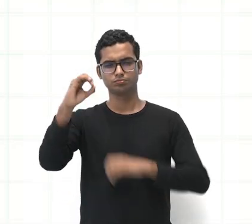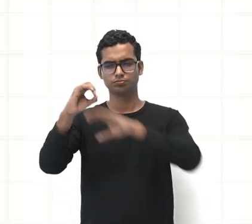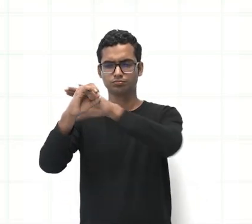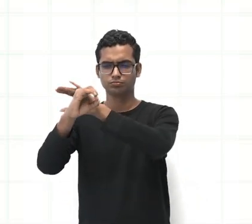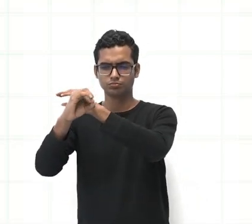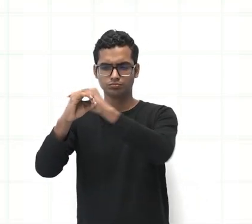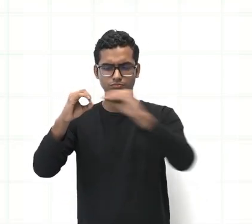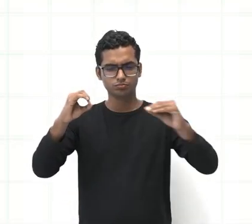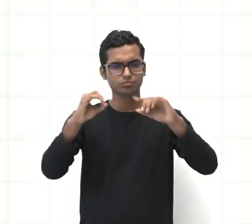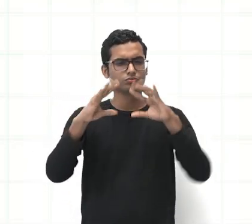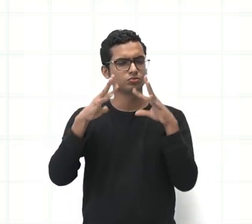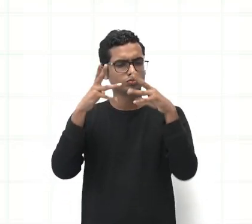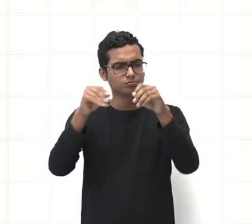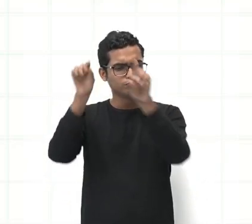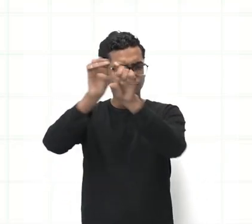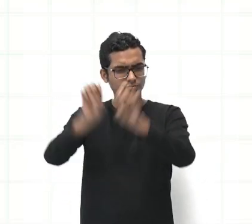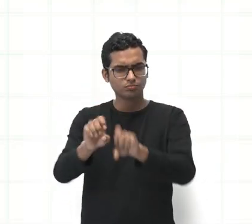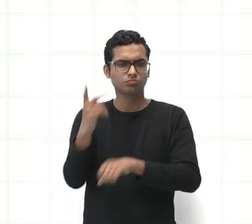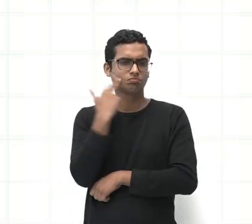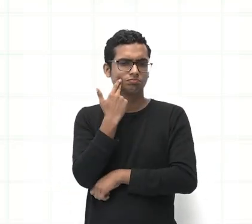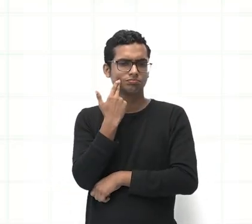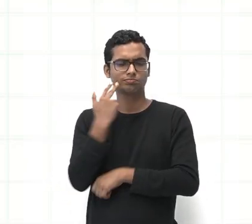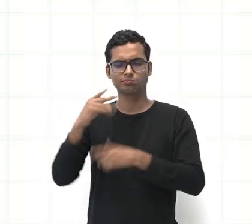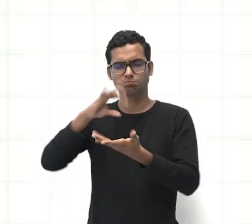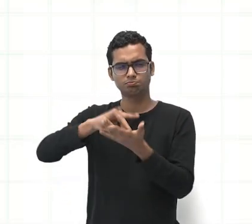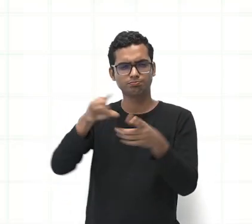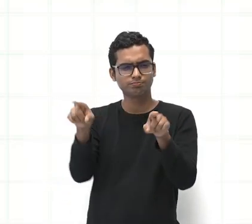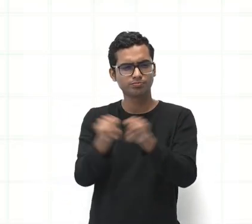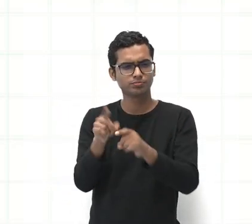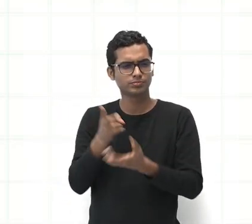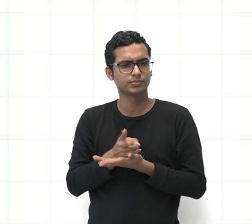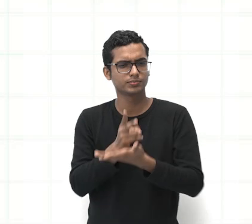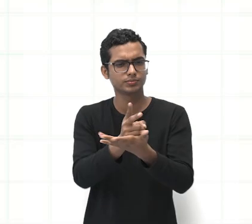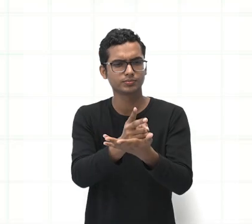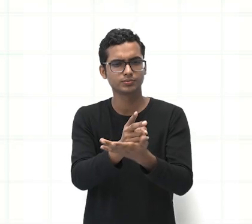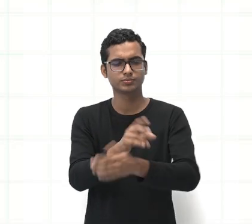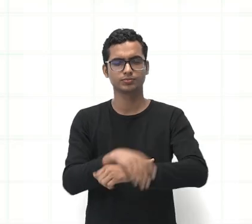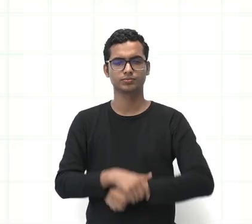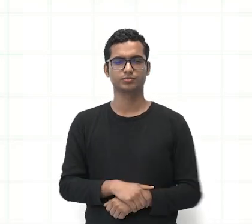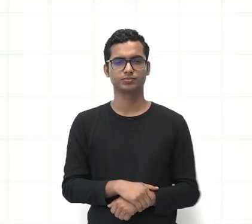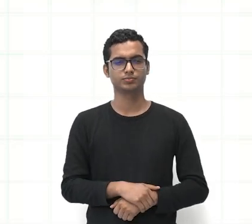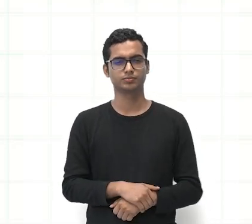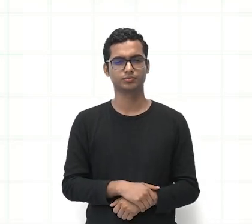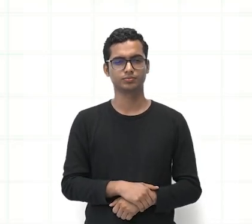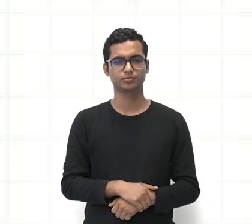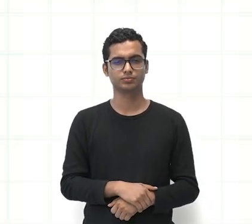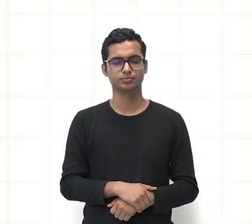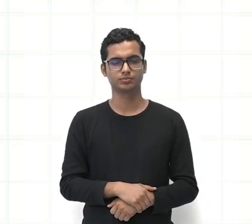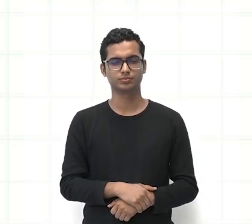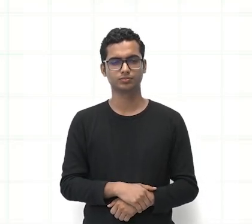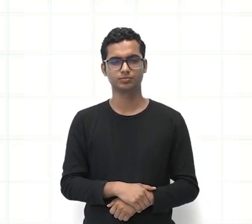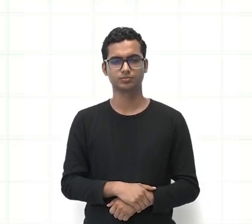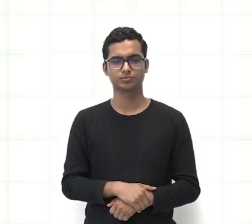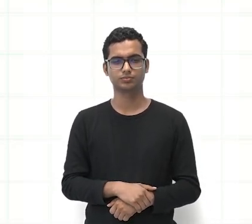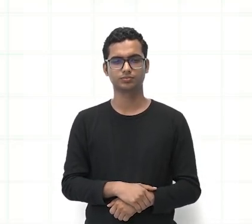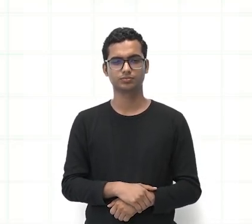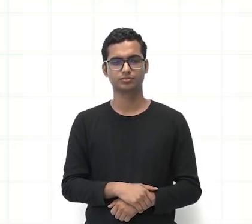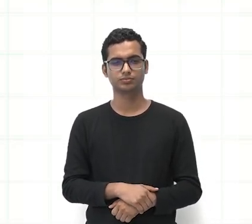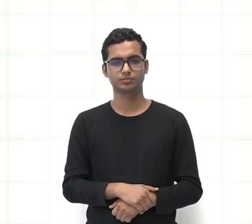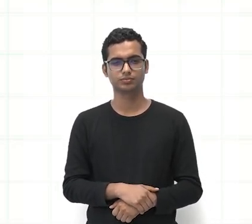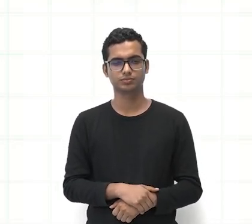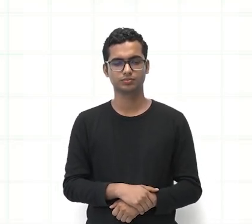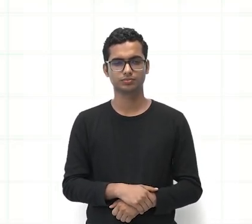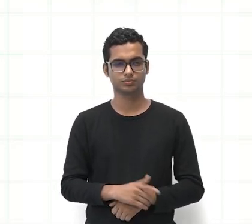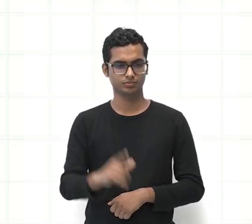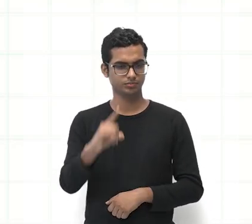gente aprendeu aqui, né? E vai seguir aqui na parte da retina, onde os receptores